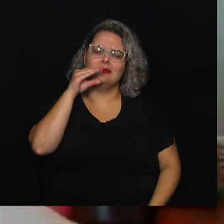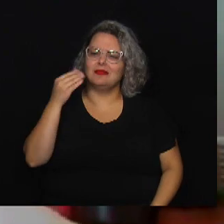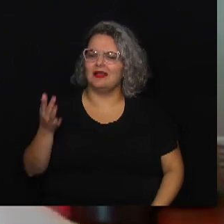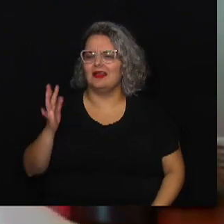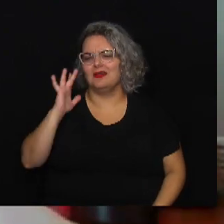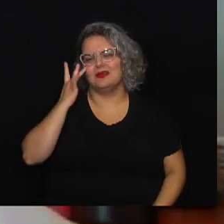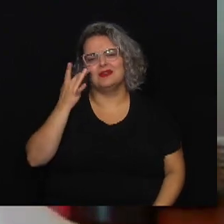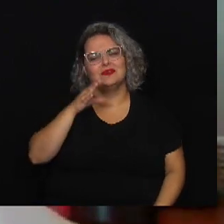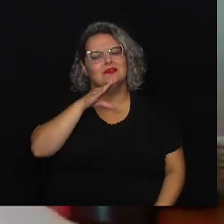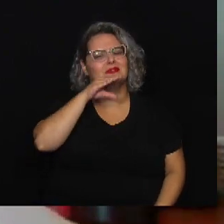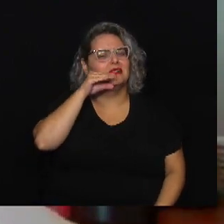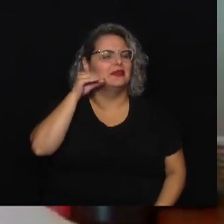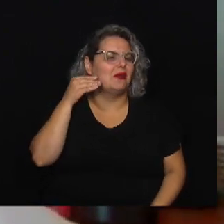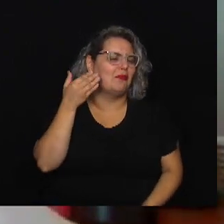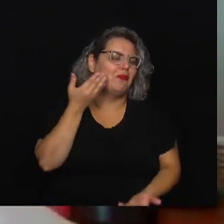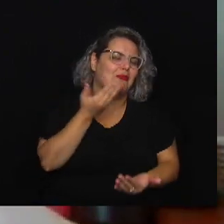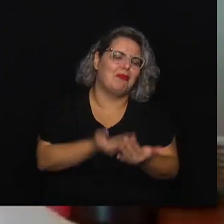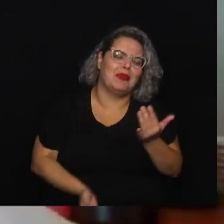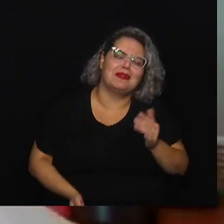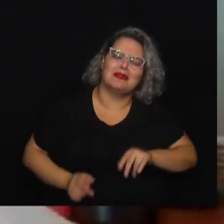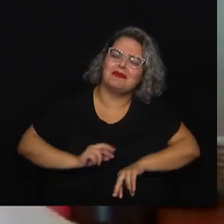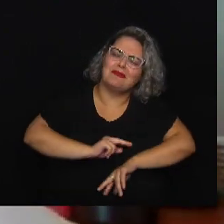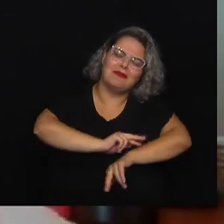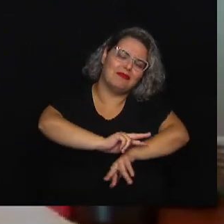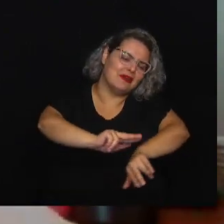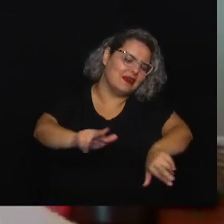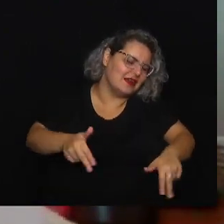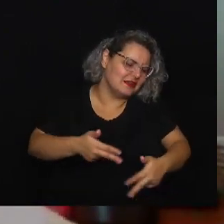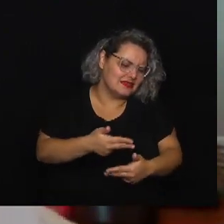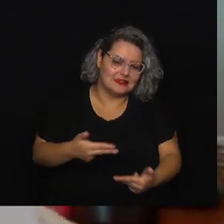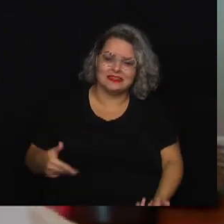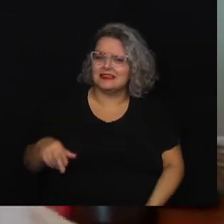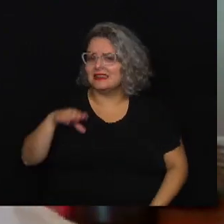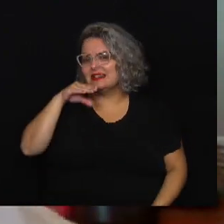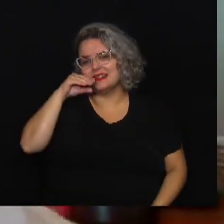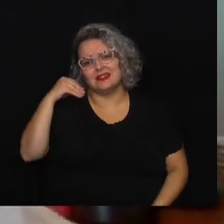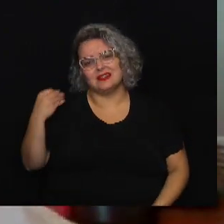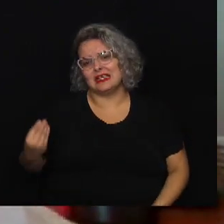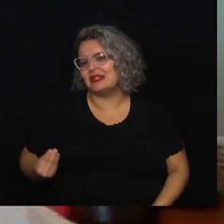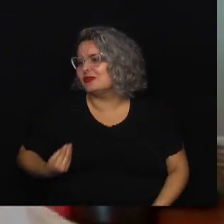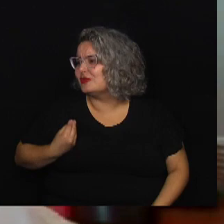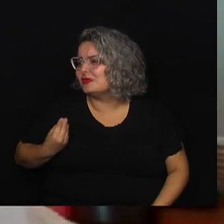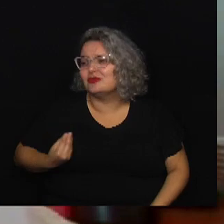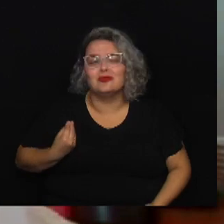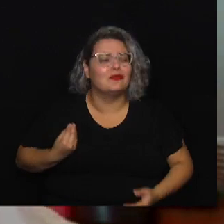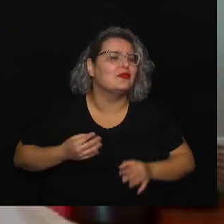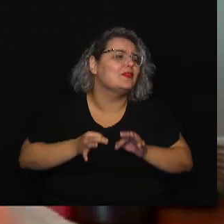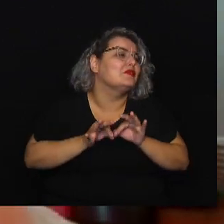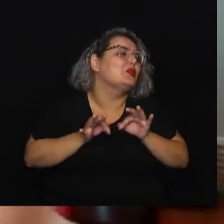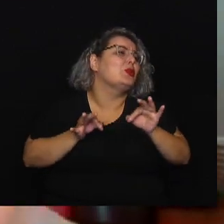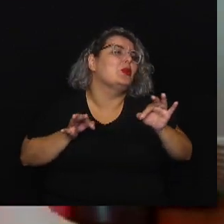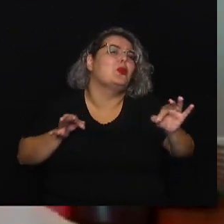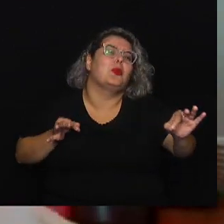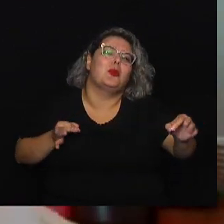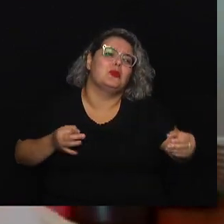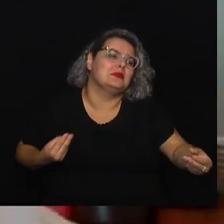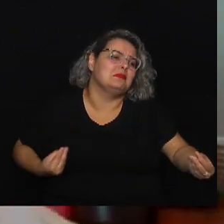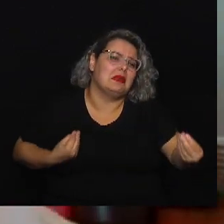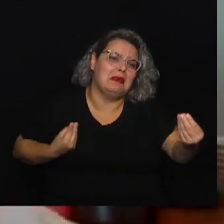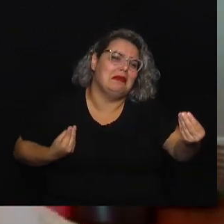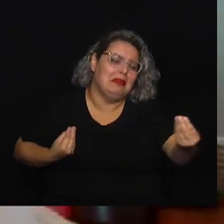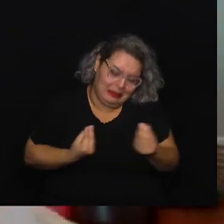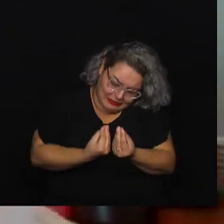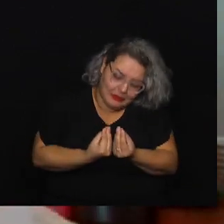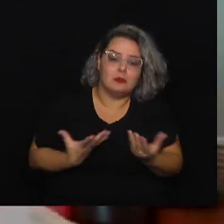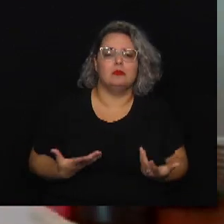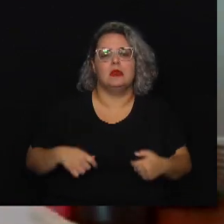também perderam muito, né? A adolescente não vive sem o outro, É, né? Então, tem ali, se